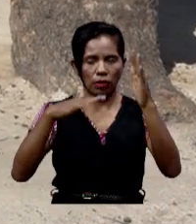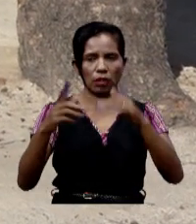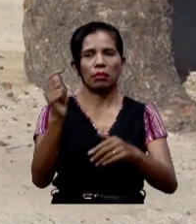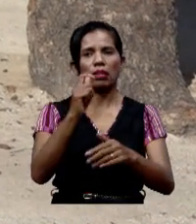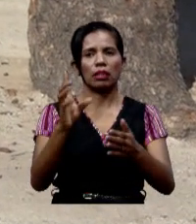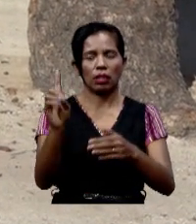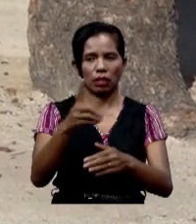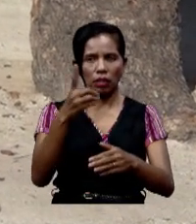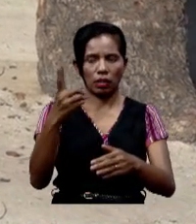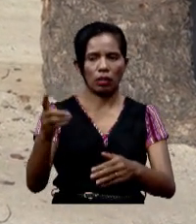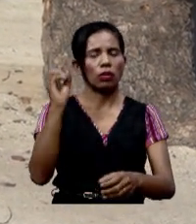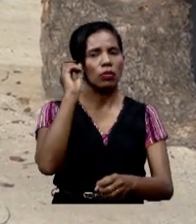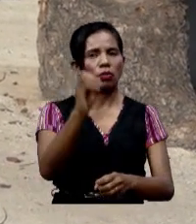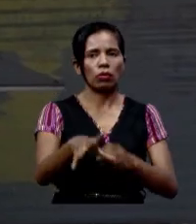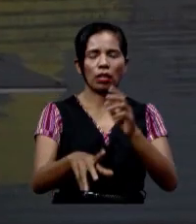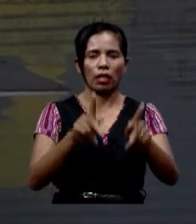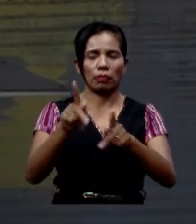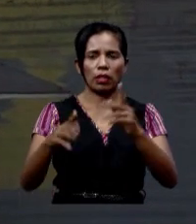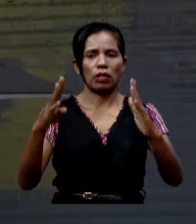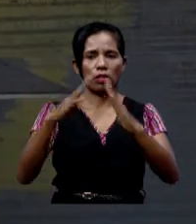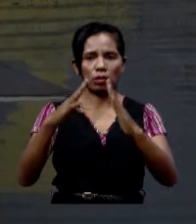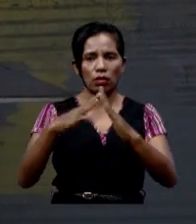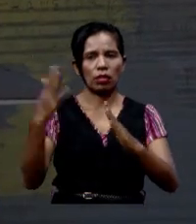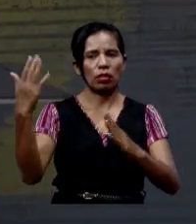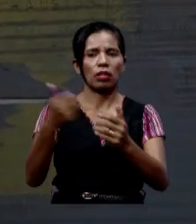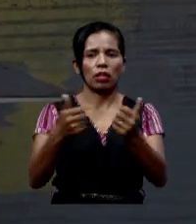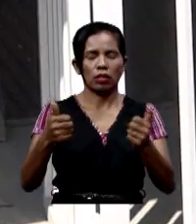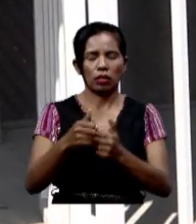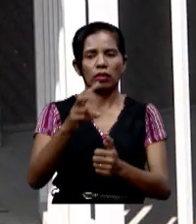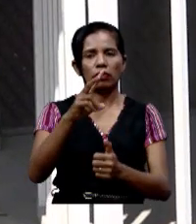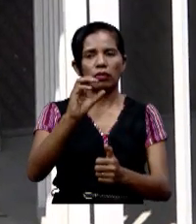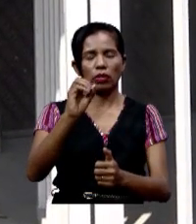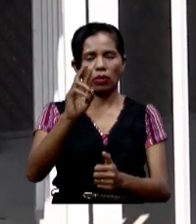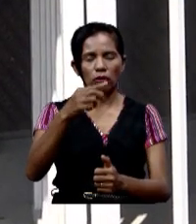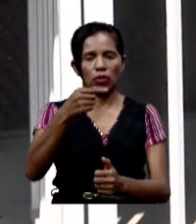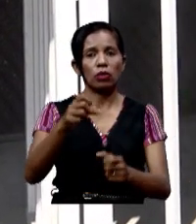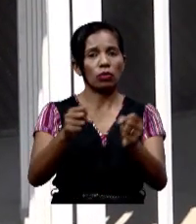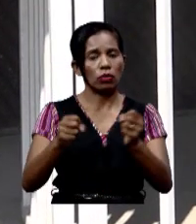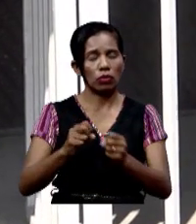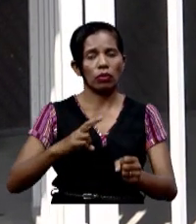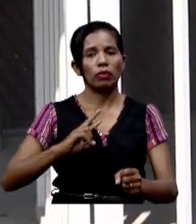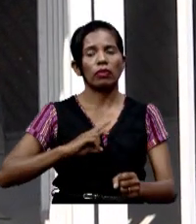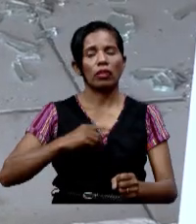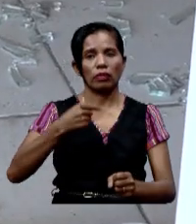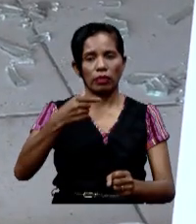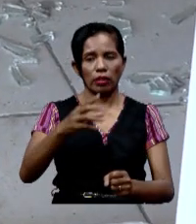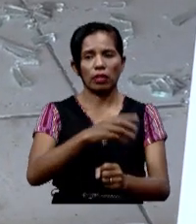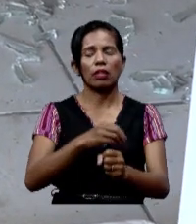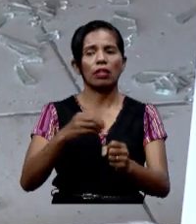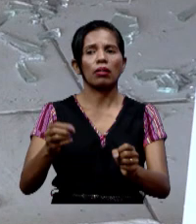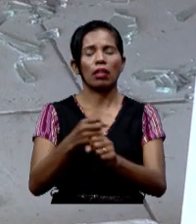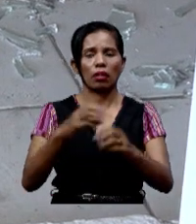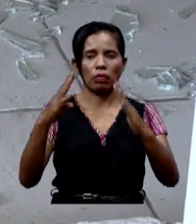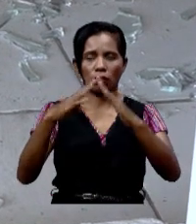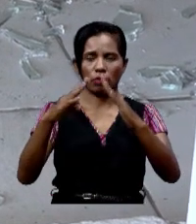da derne, rode tudo a comunidade Niuma e a aldeia Virgolosia Suco Vila Verde, rode resulta a comunidade Sira